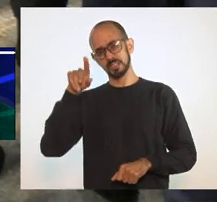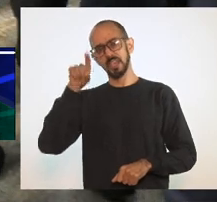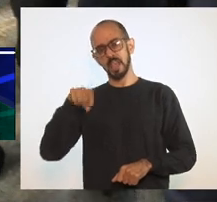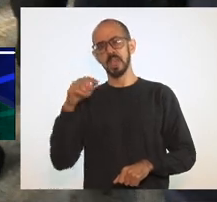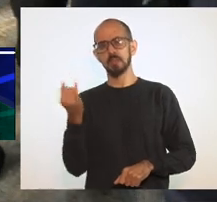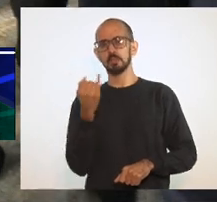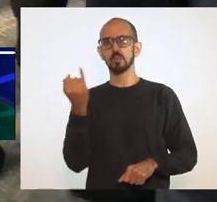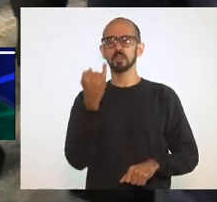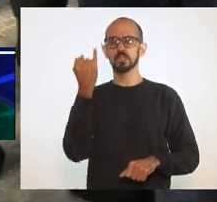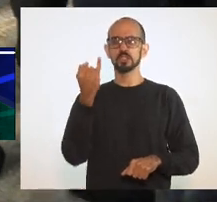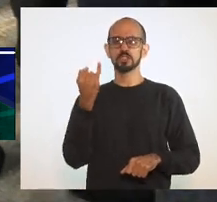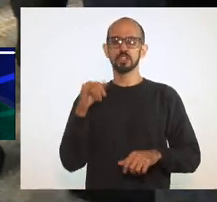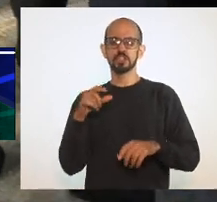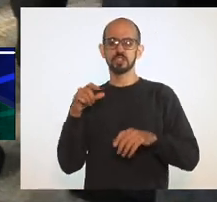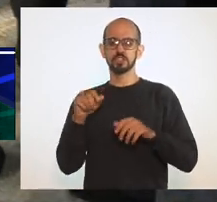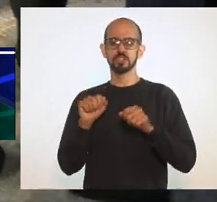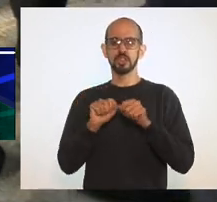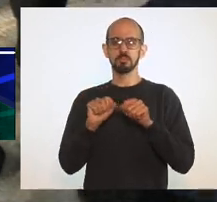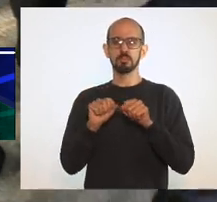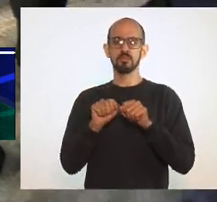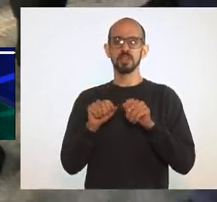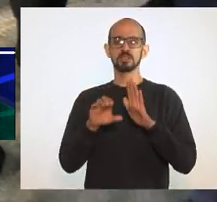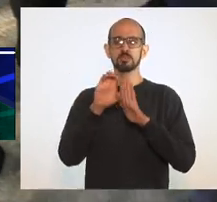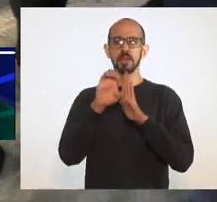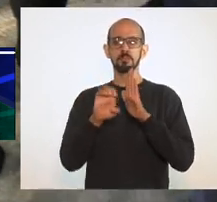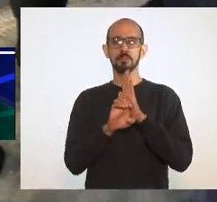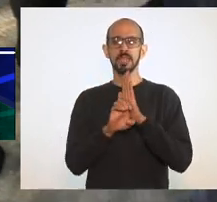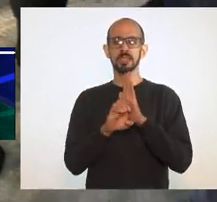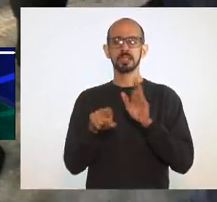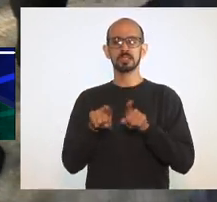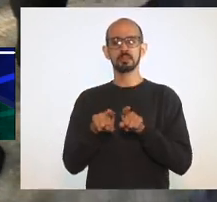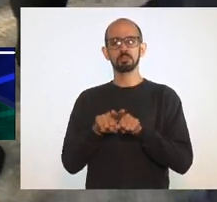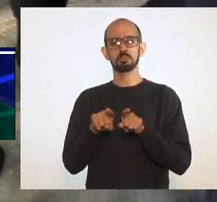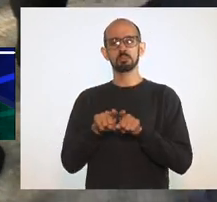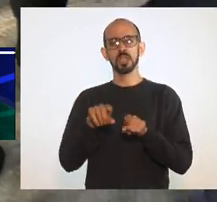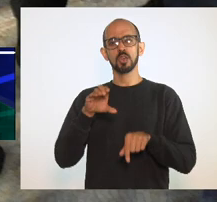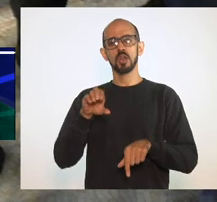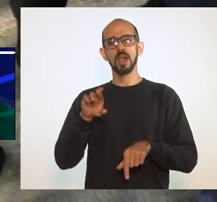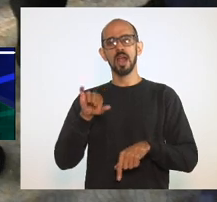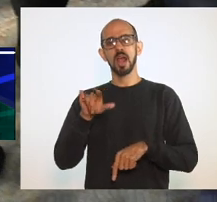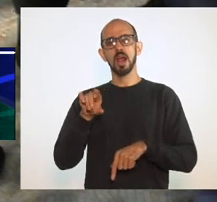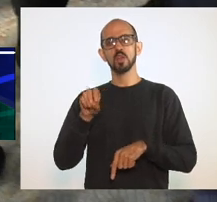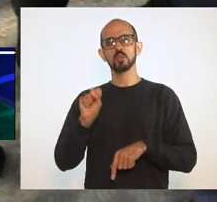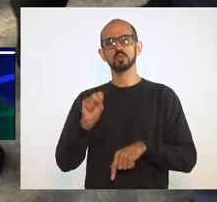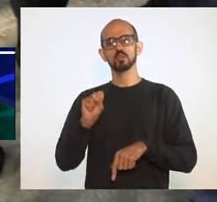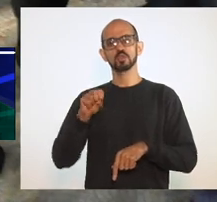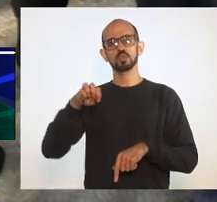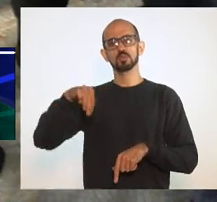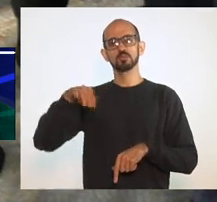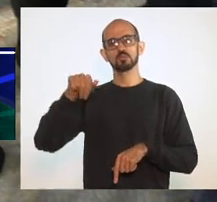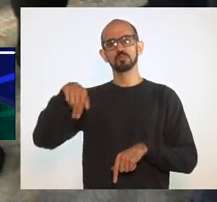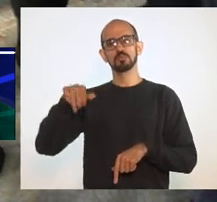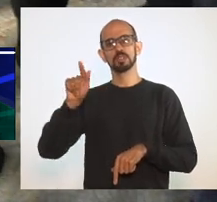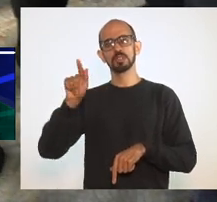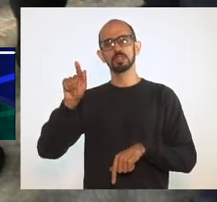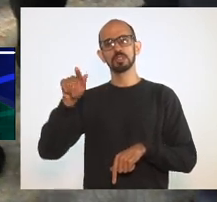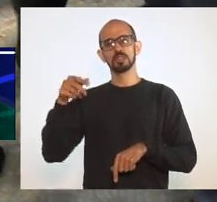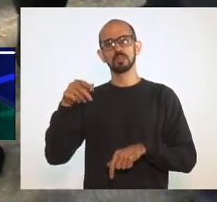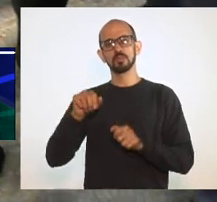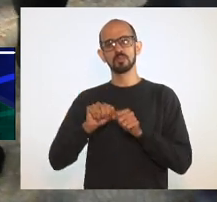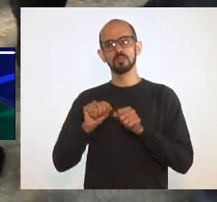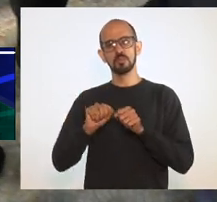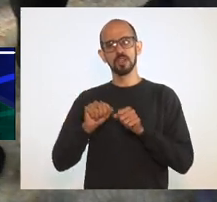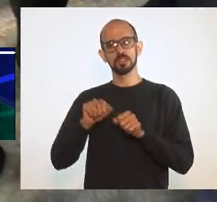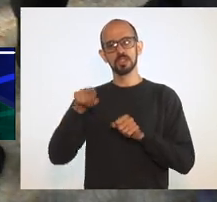da que apresentou o deputado Carlos Mink, preocupados essencialmente com o Fundo de